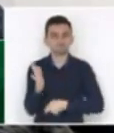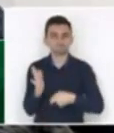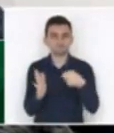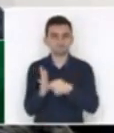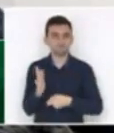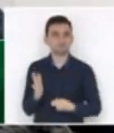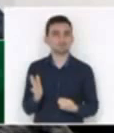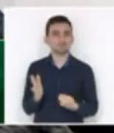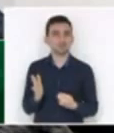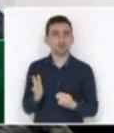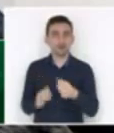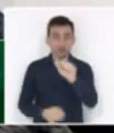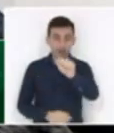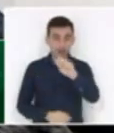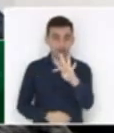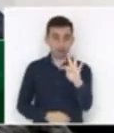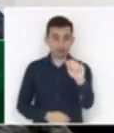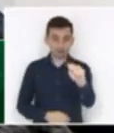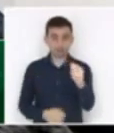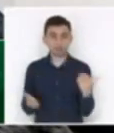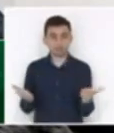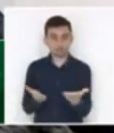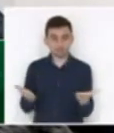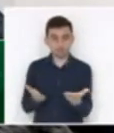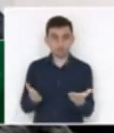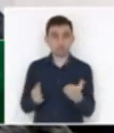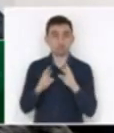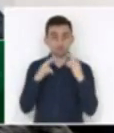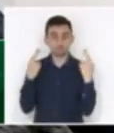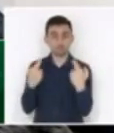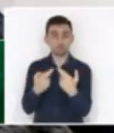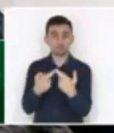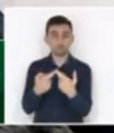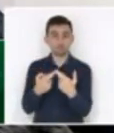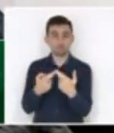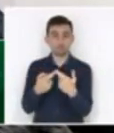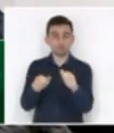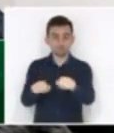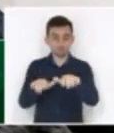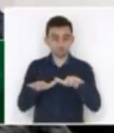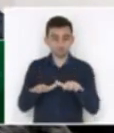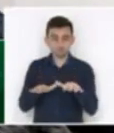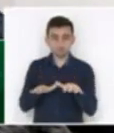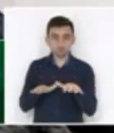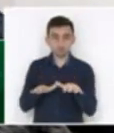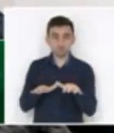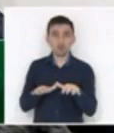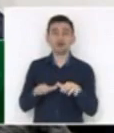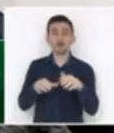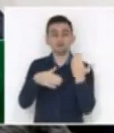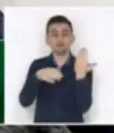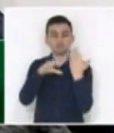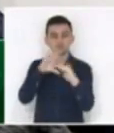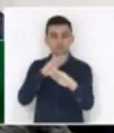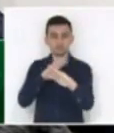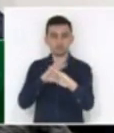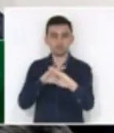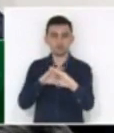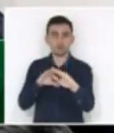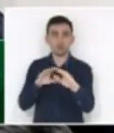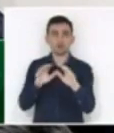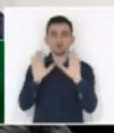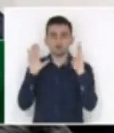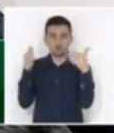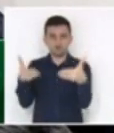A ata de hoje da nossa reunião ordinária vai ser encaminhado ao Fórum